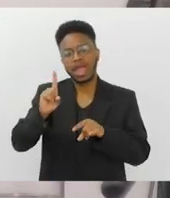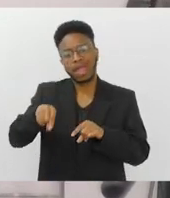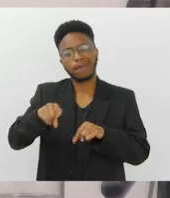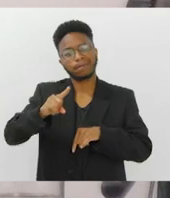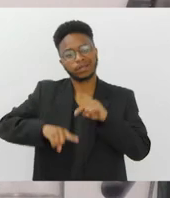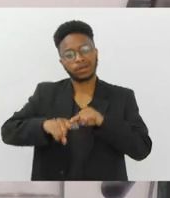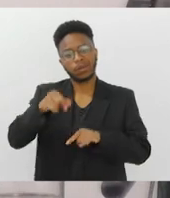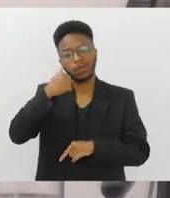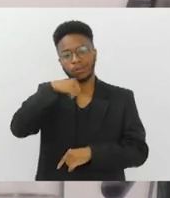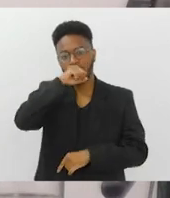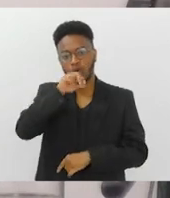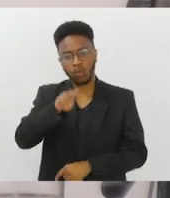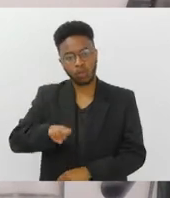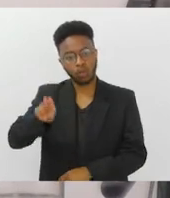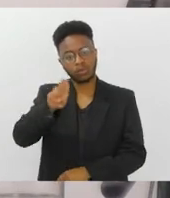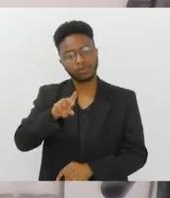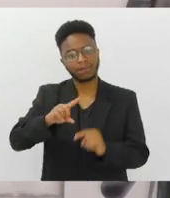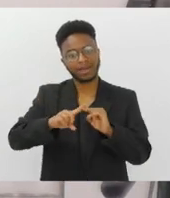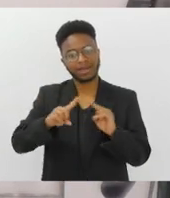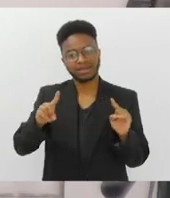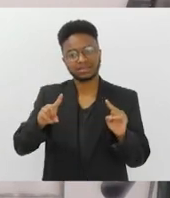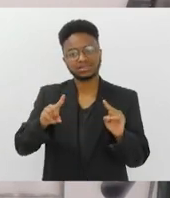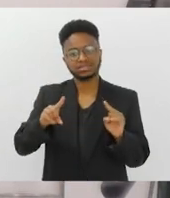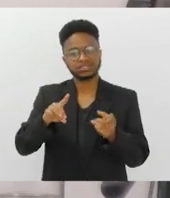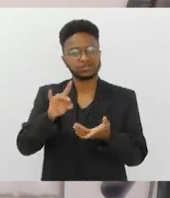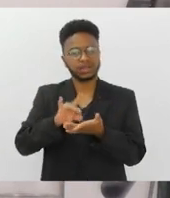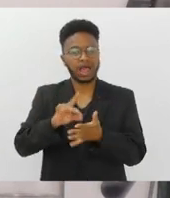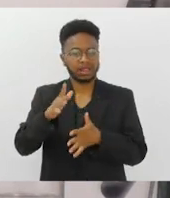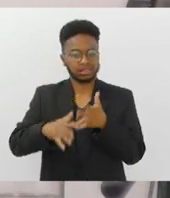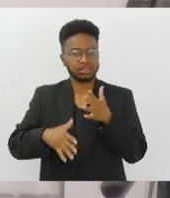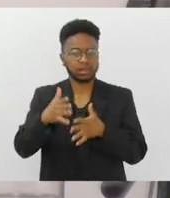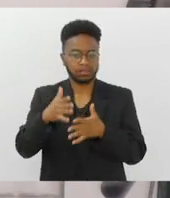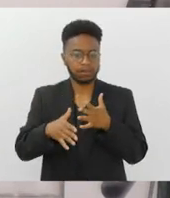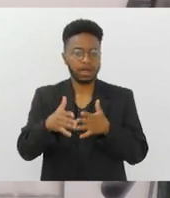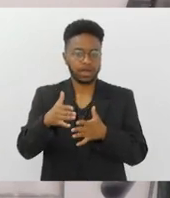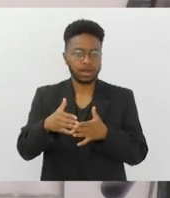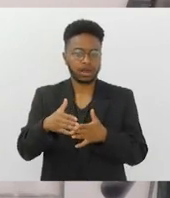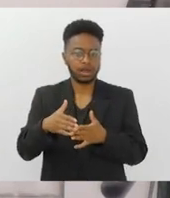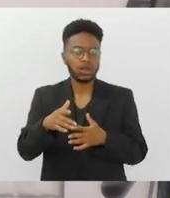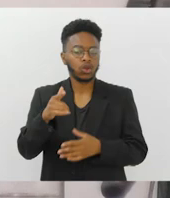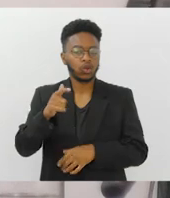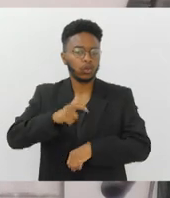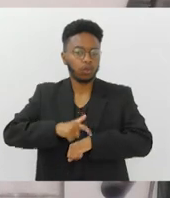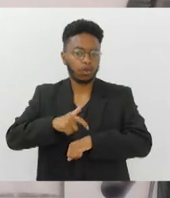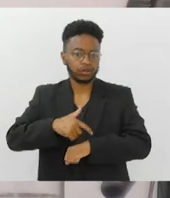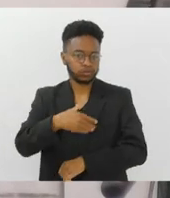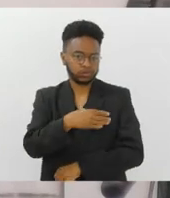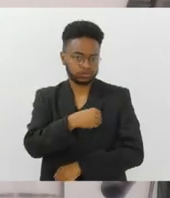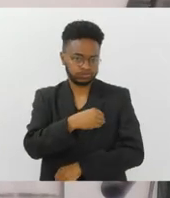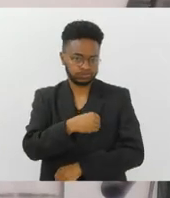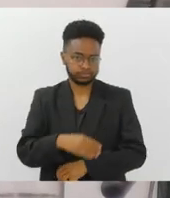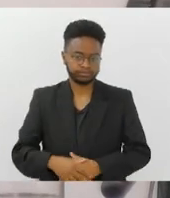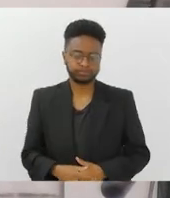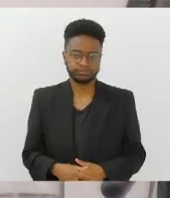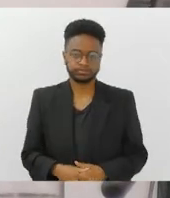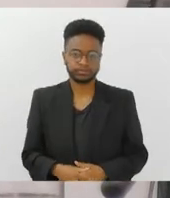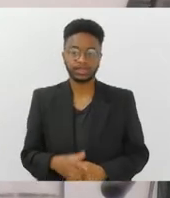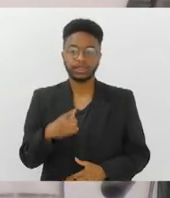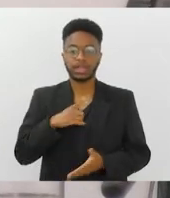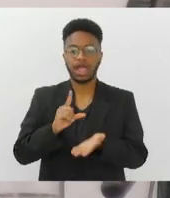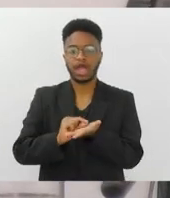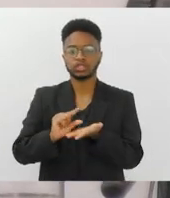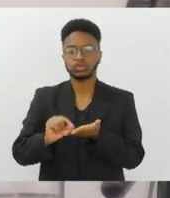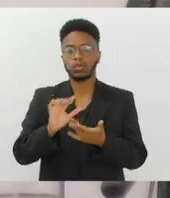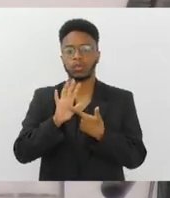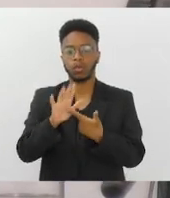utiliza que não é muito favorável para a pega correta da amamentação. Tem um artigo que diz